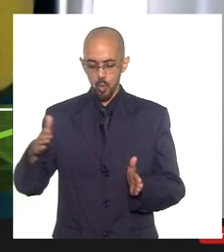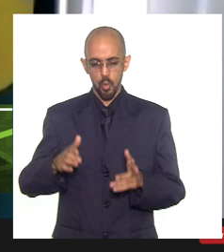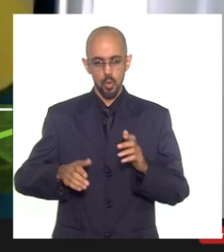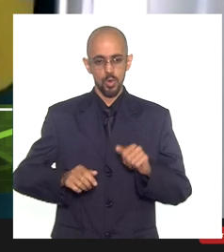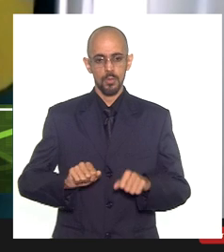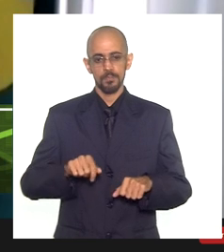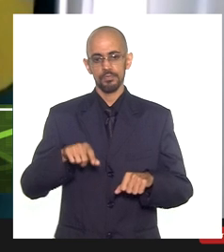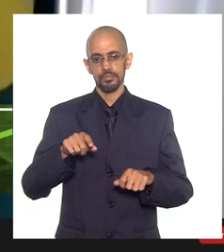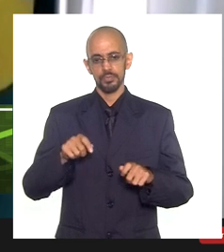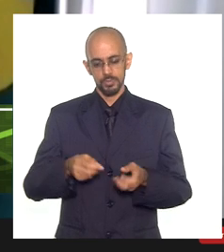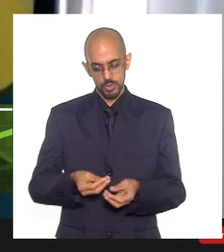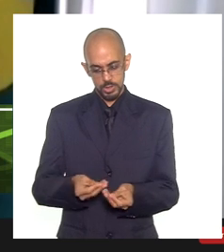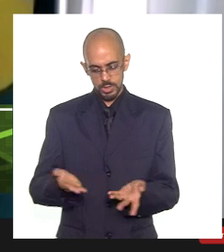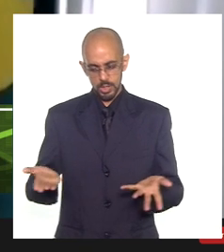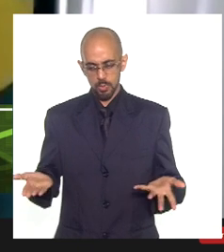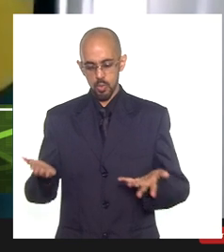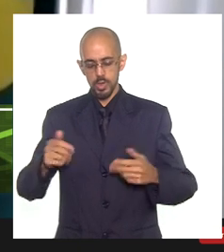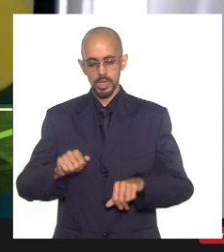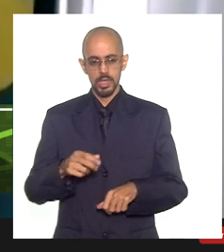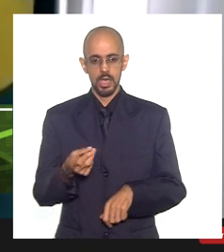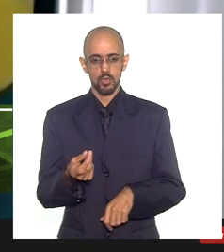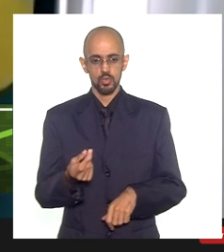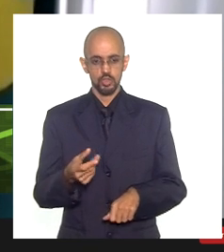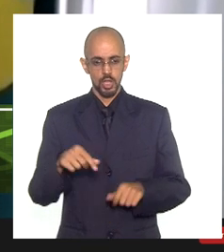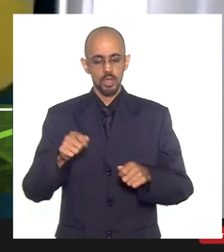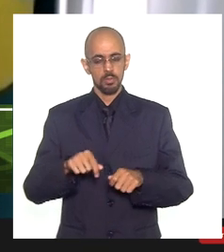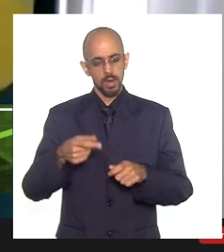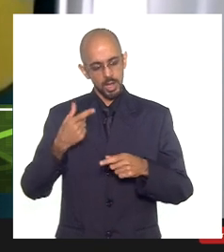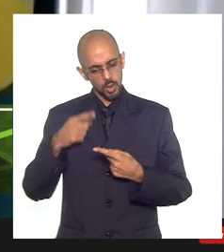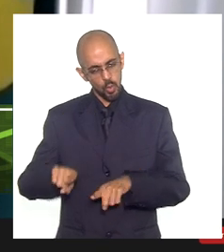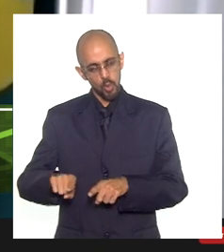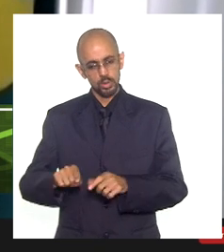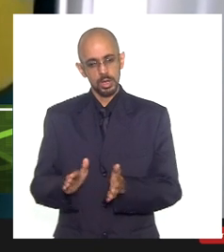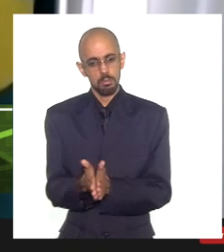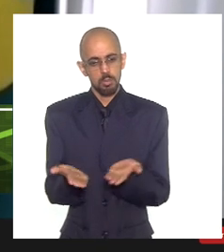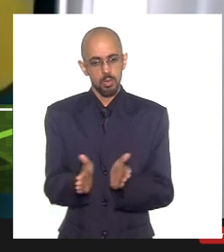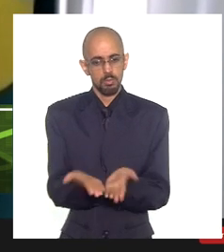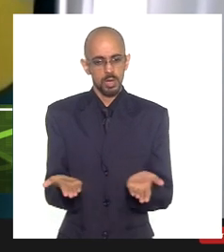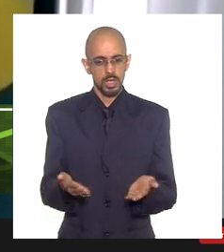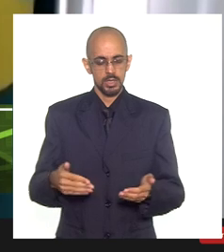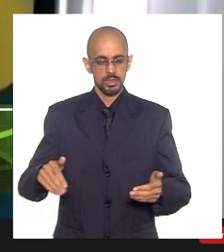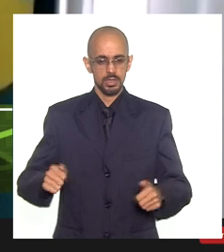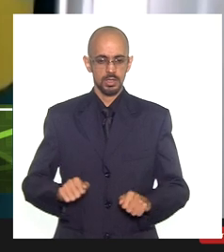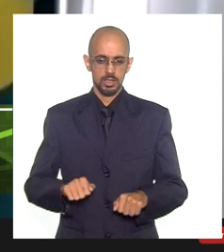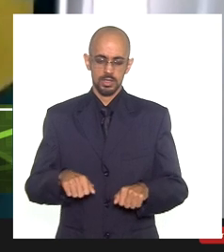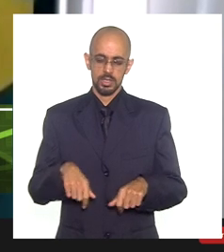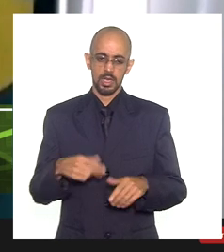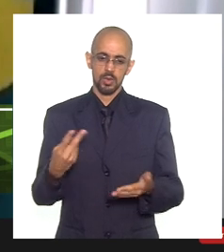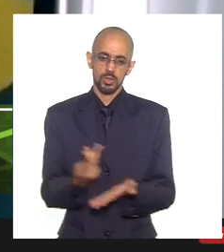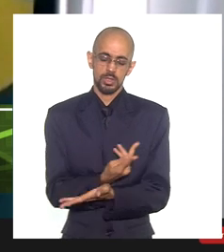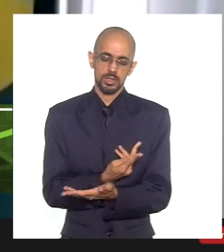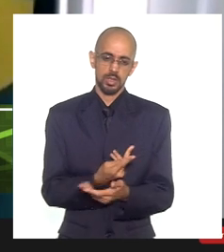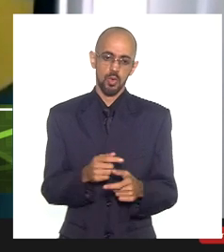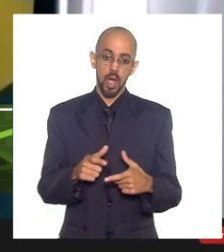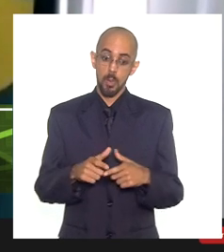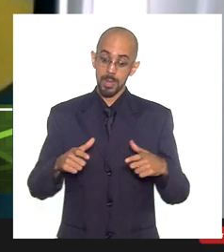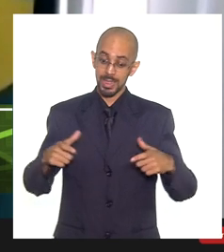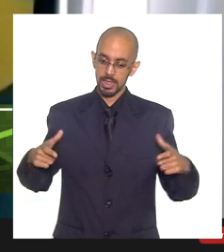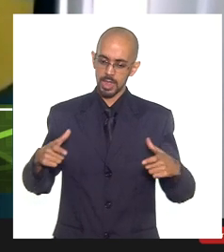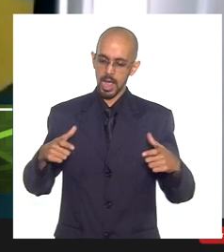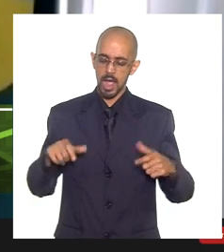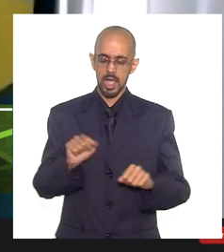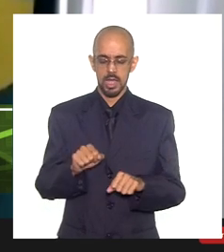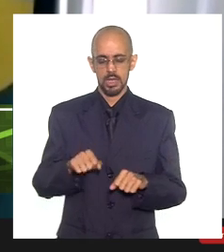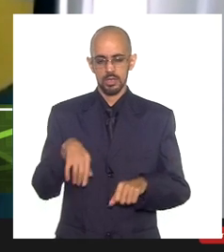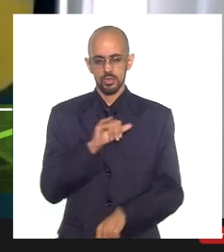-las de modo a enfrentar a desigualdade a pobreza a miséria que cresceu muito no nosso estado no último período por isso essas audiências